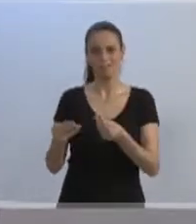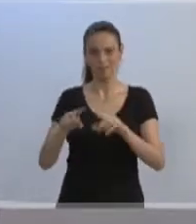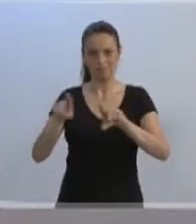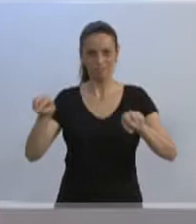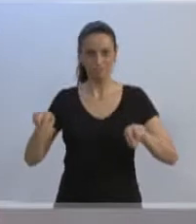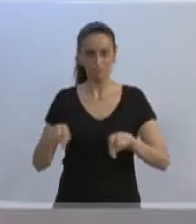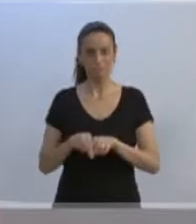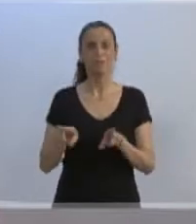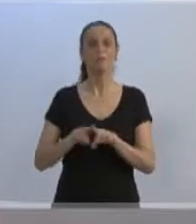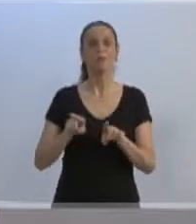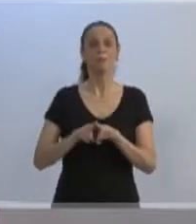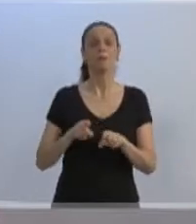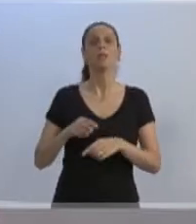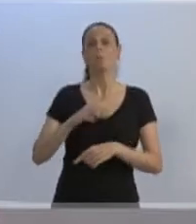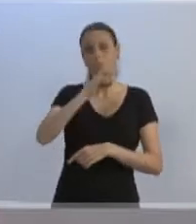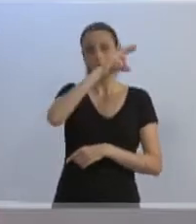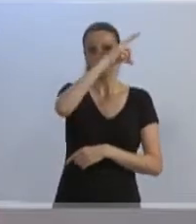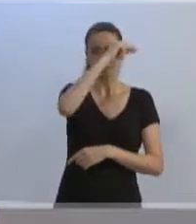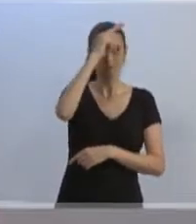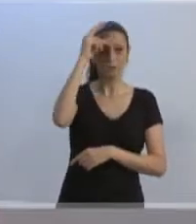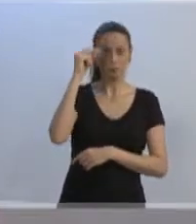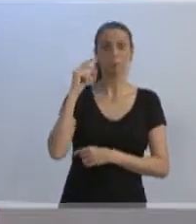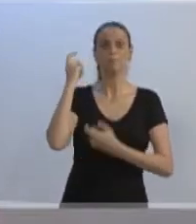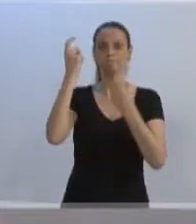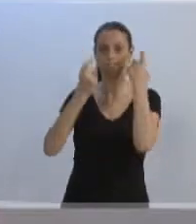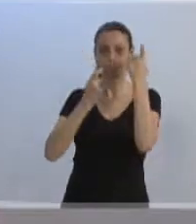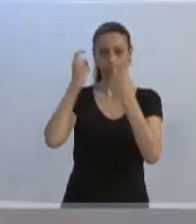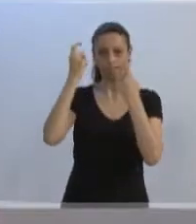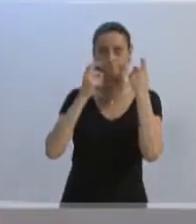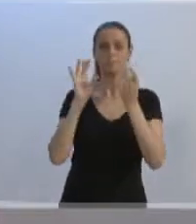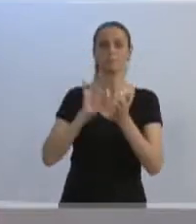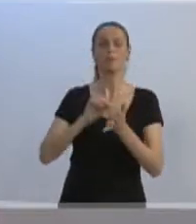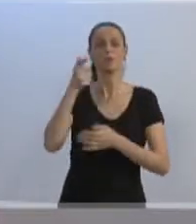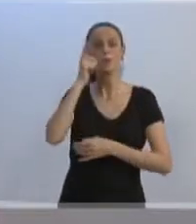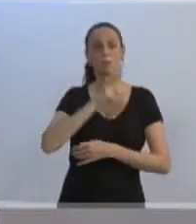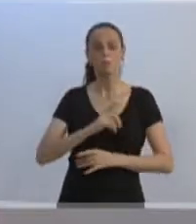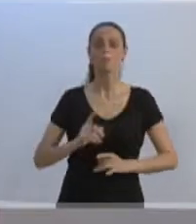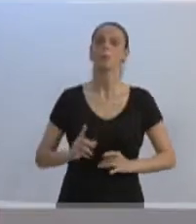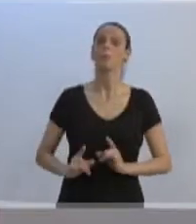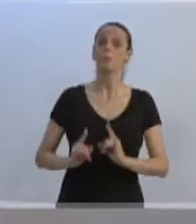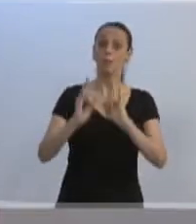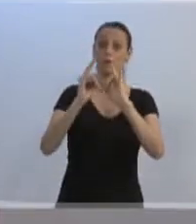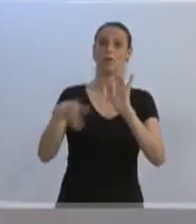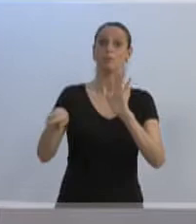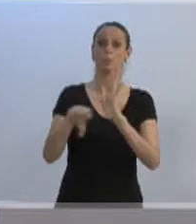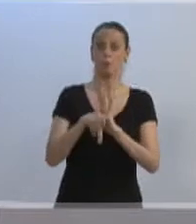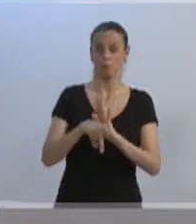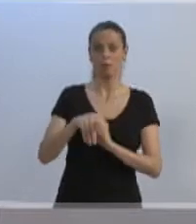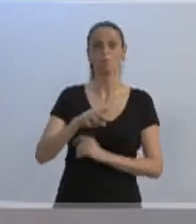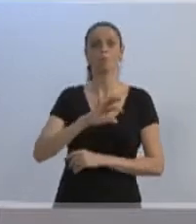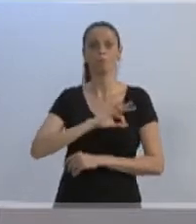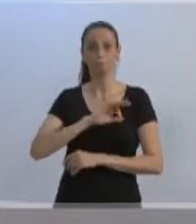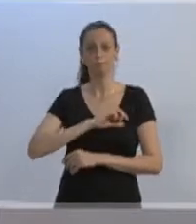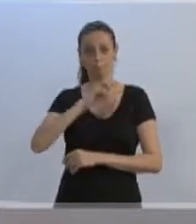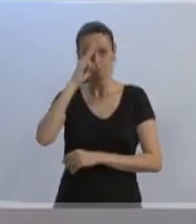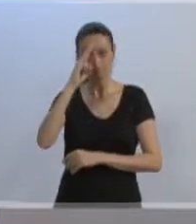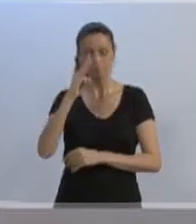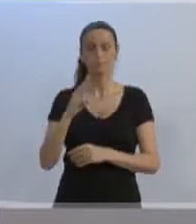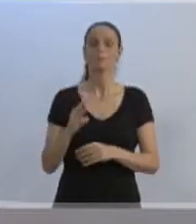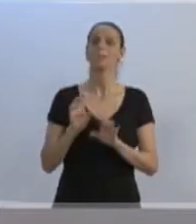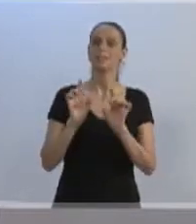é do município essa preocupação de nós termos um local para ser pré pra esse batalhão para esses grupamentos